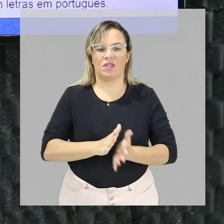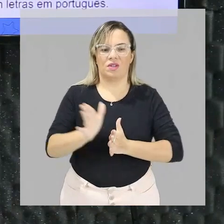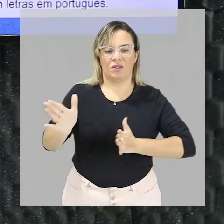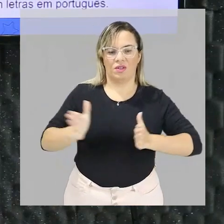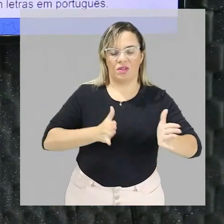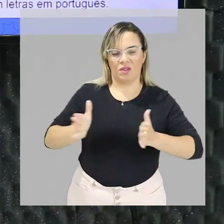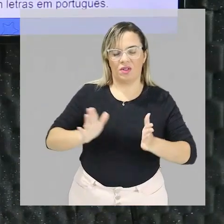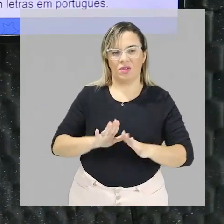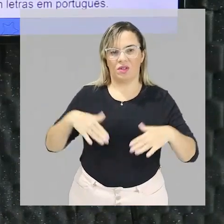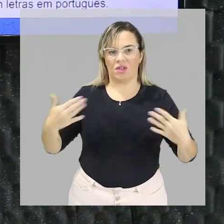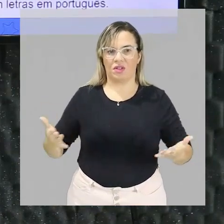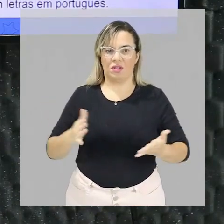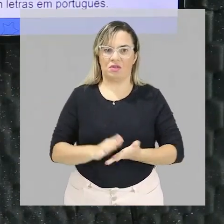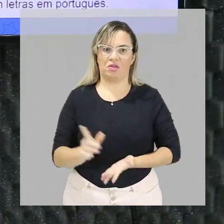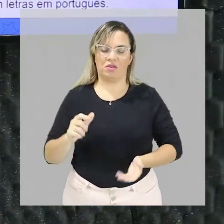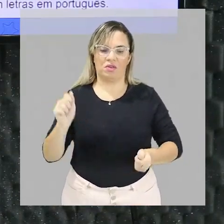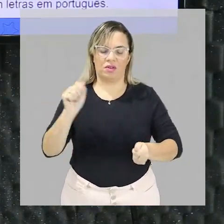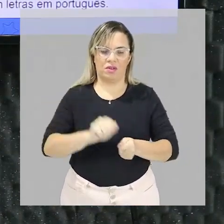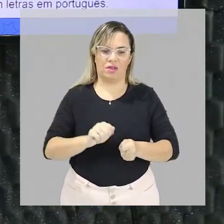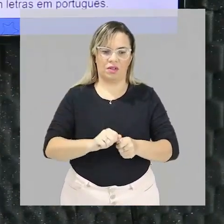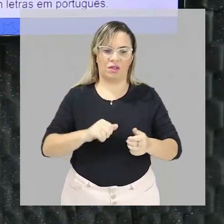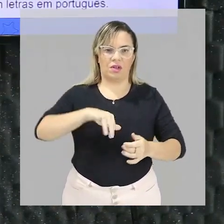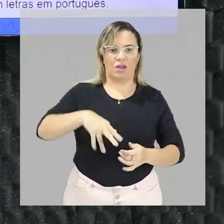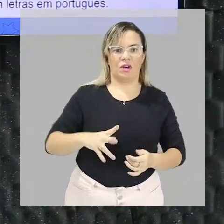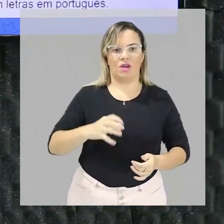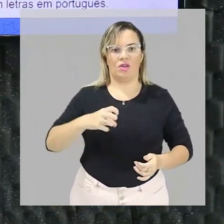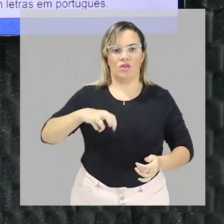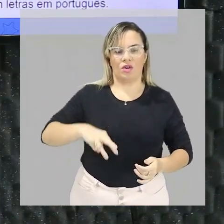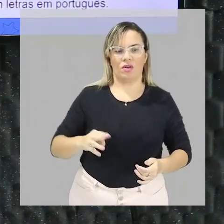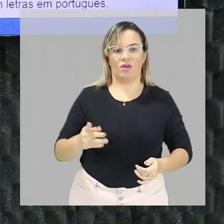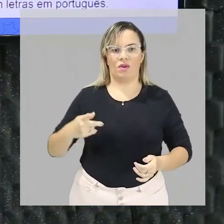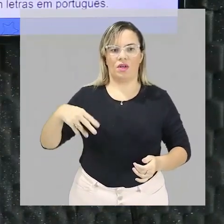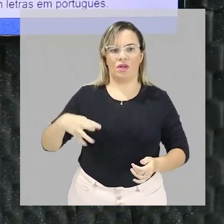Agora, quem não faz música de protesto? É a Jovem Guarda,